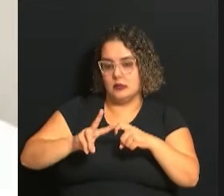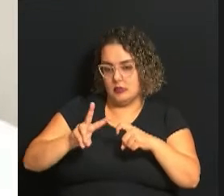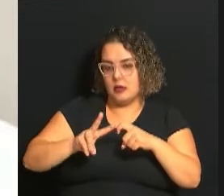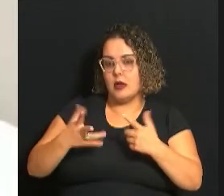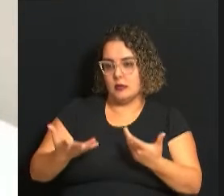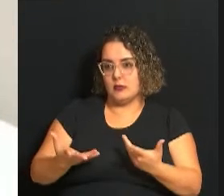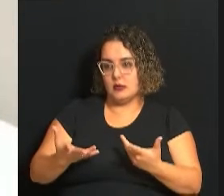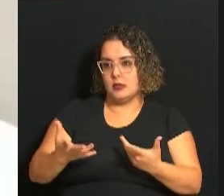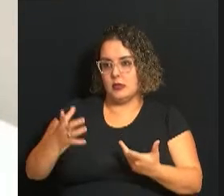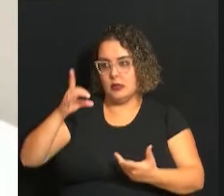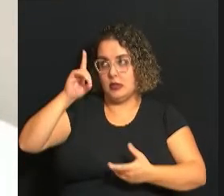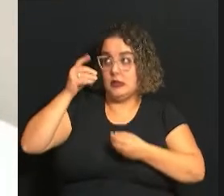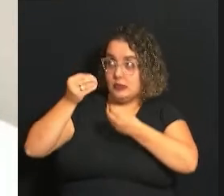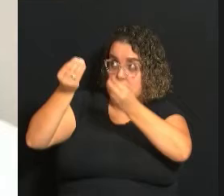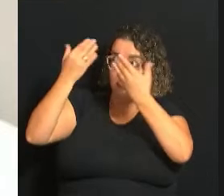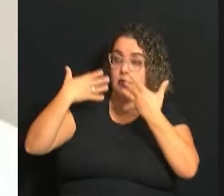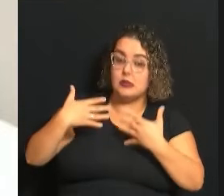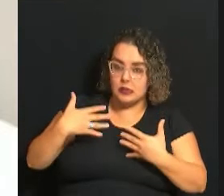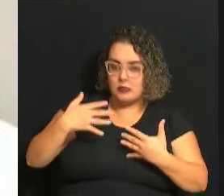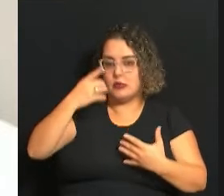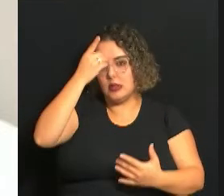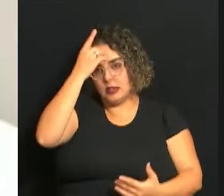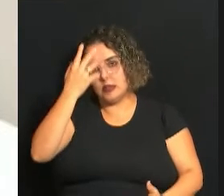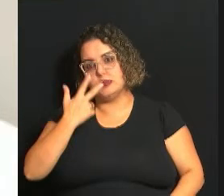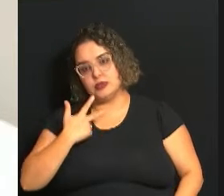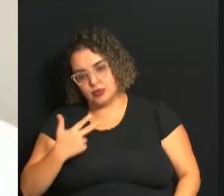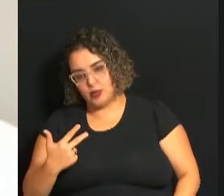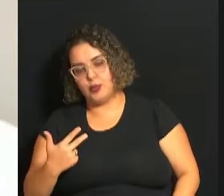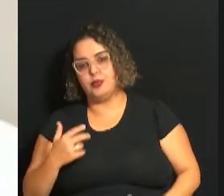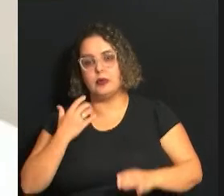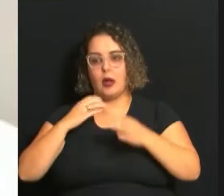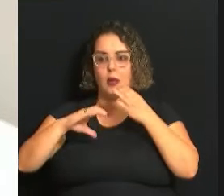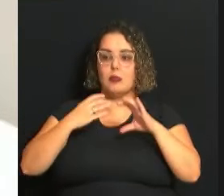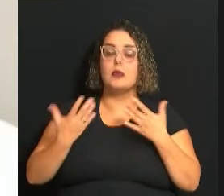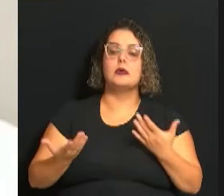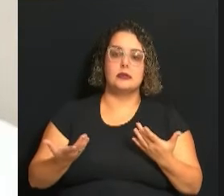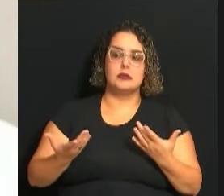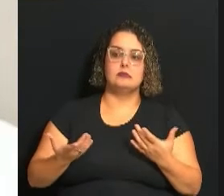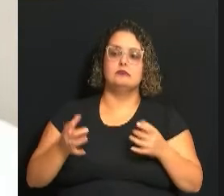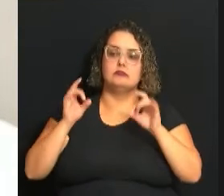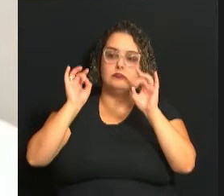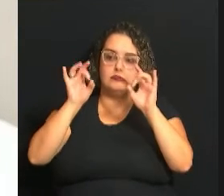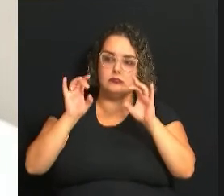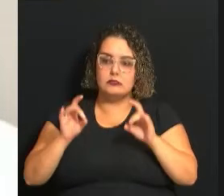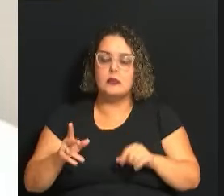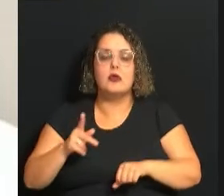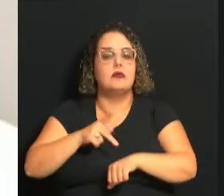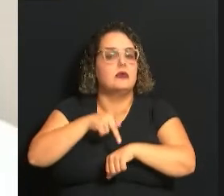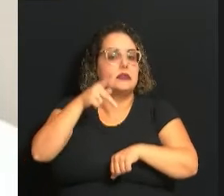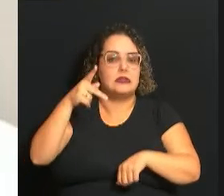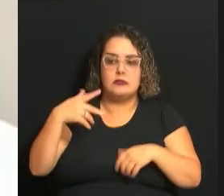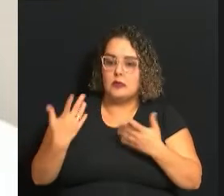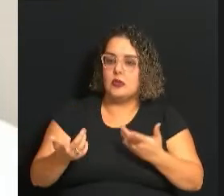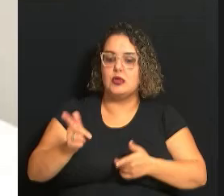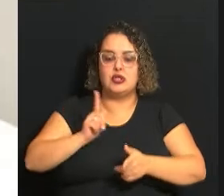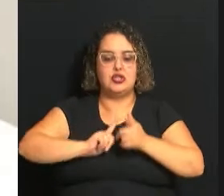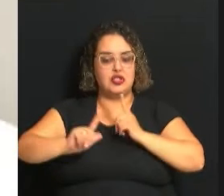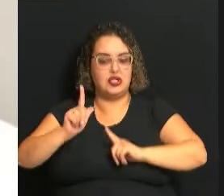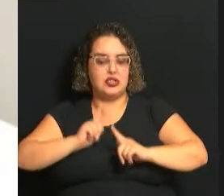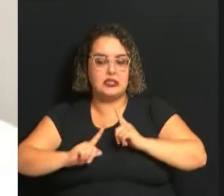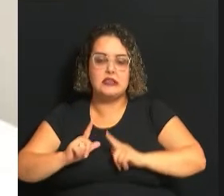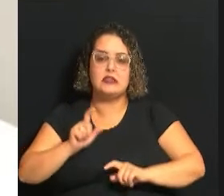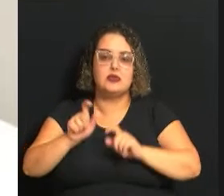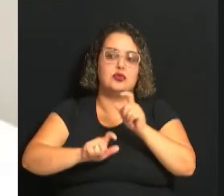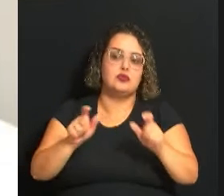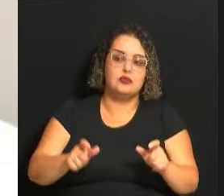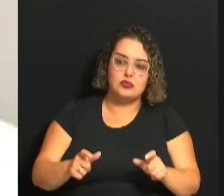me deu essa aptidão da comunicação, então me especializei nisso, fiz pós-graduação em gestão de pessoas, me formei